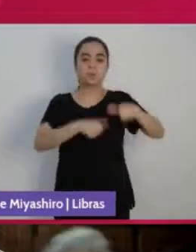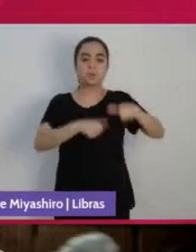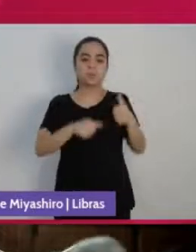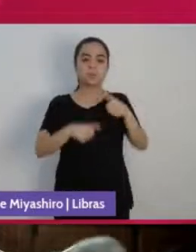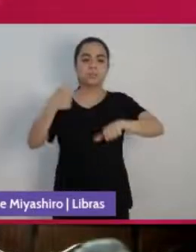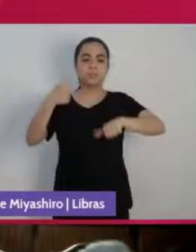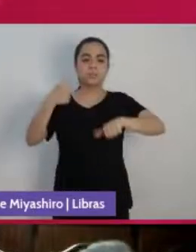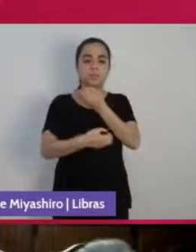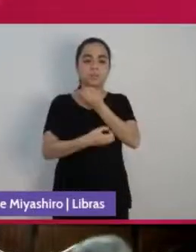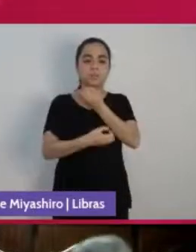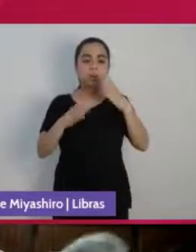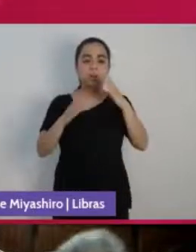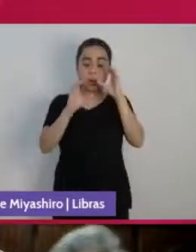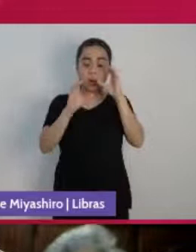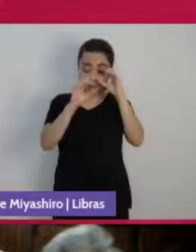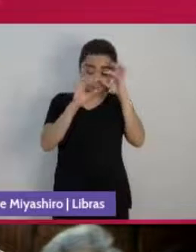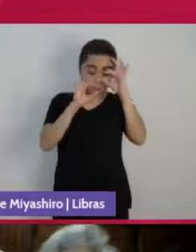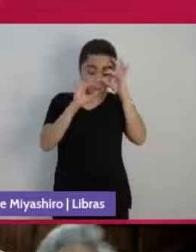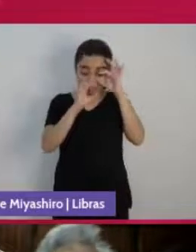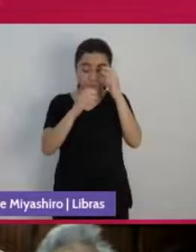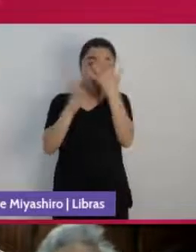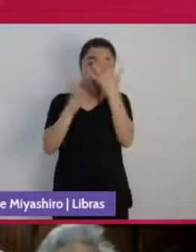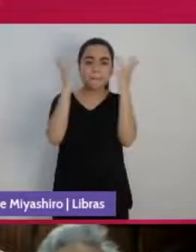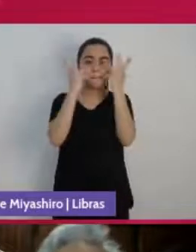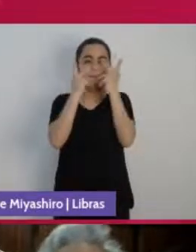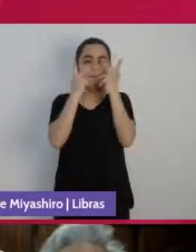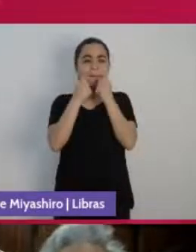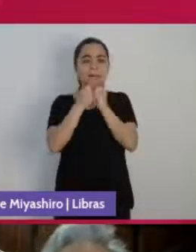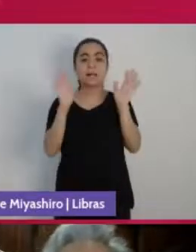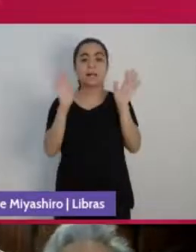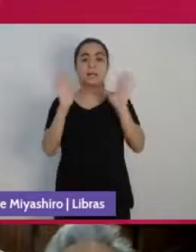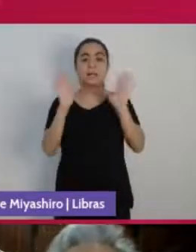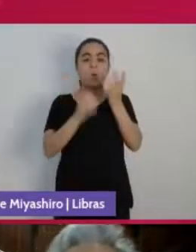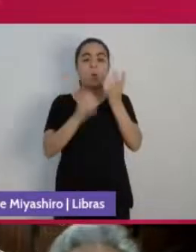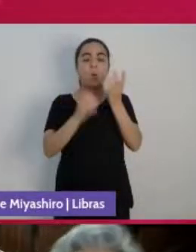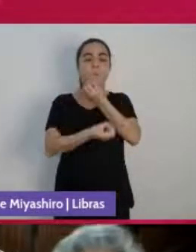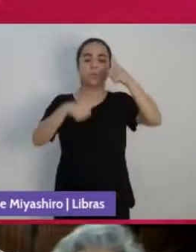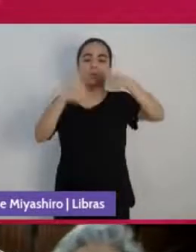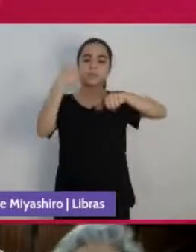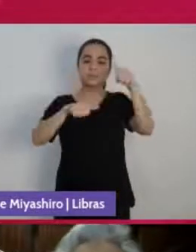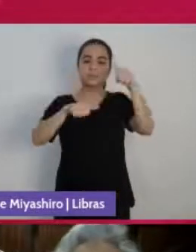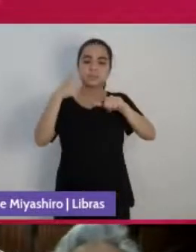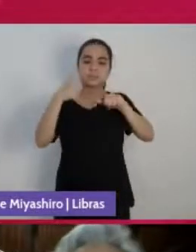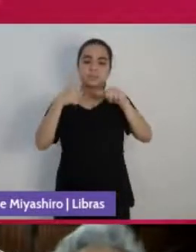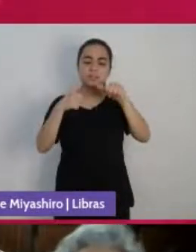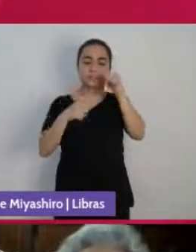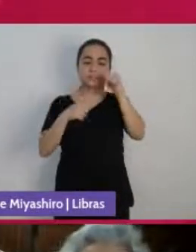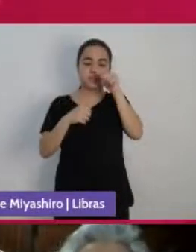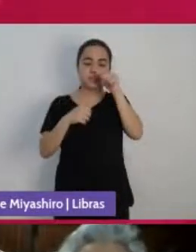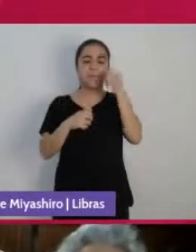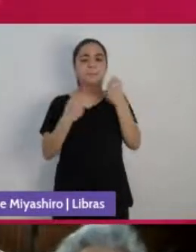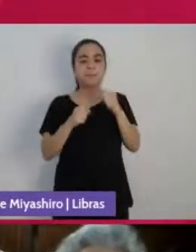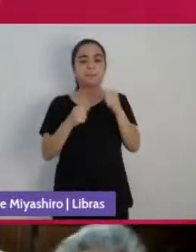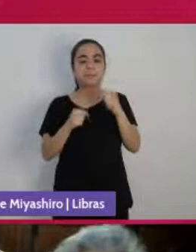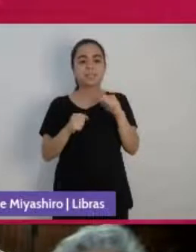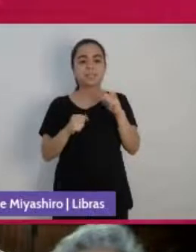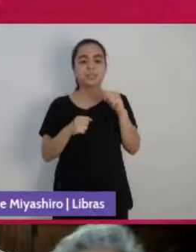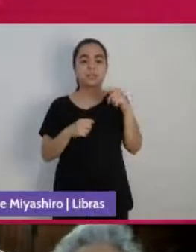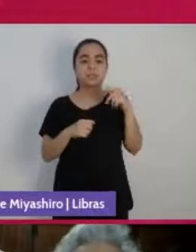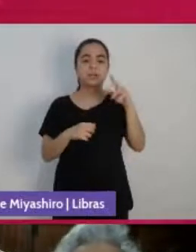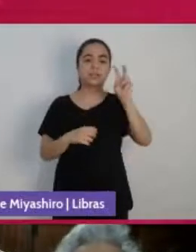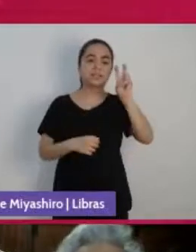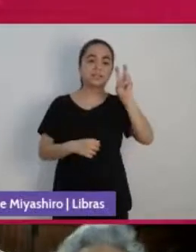que bonito. Não. Um bom exame atende a portaria